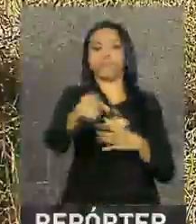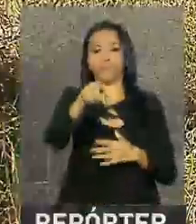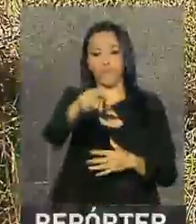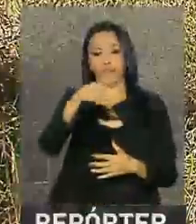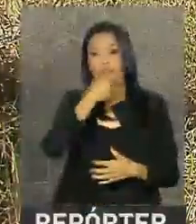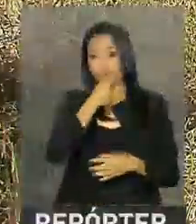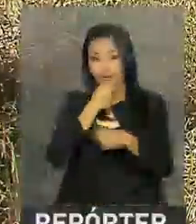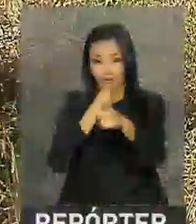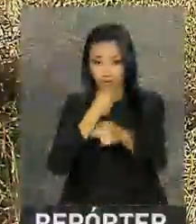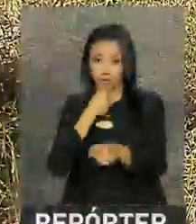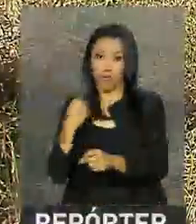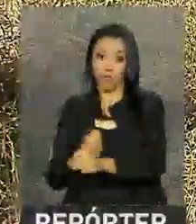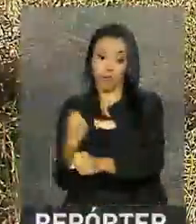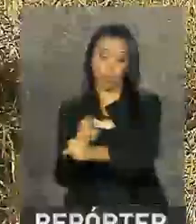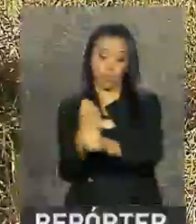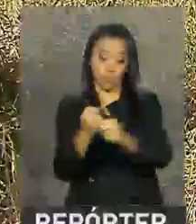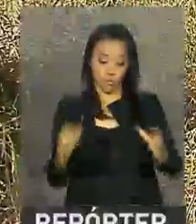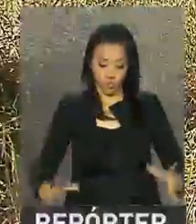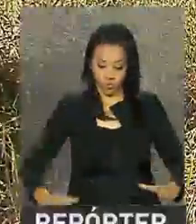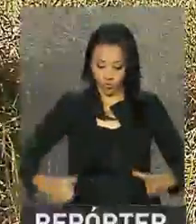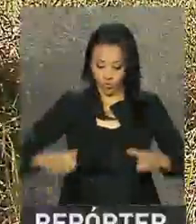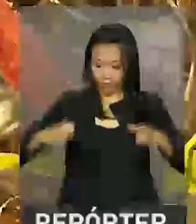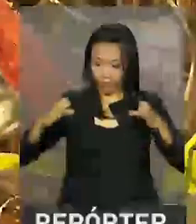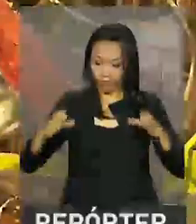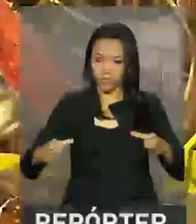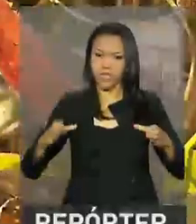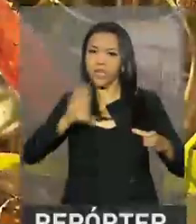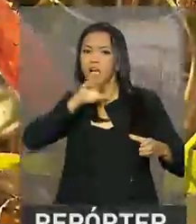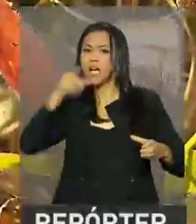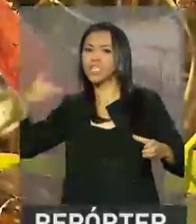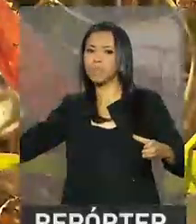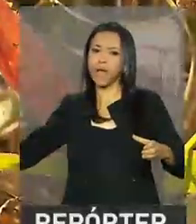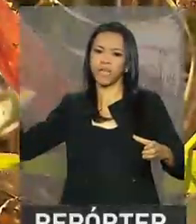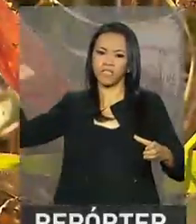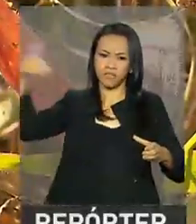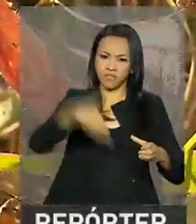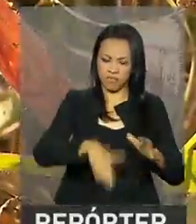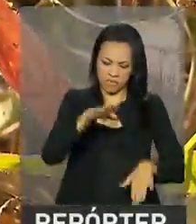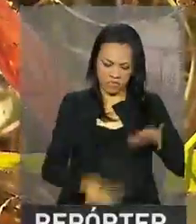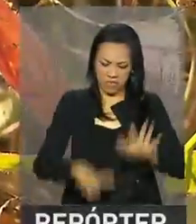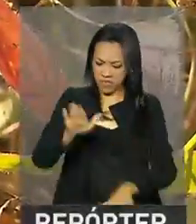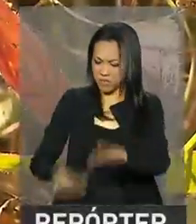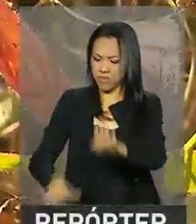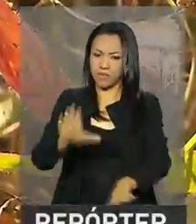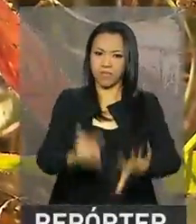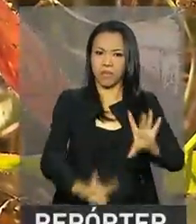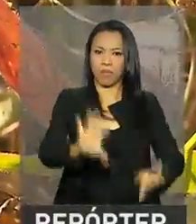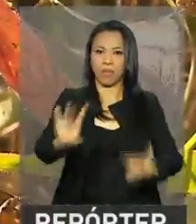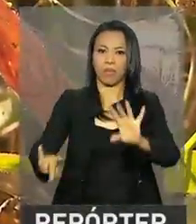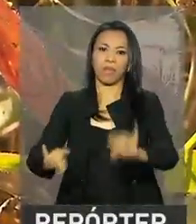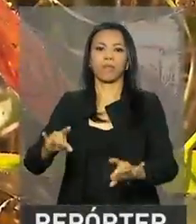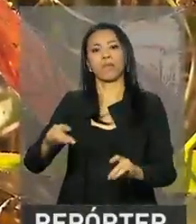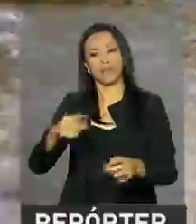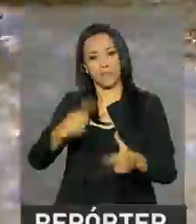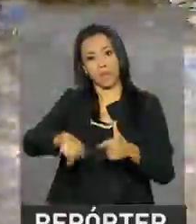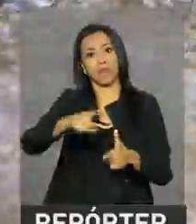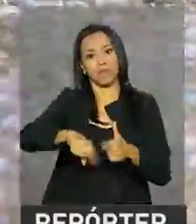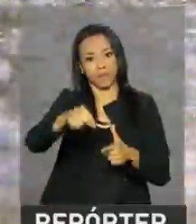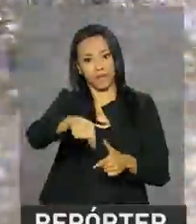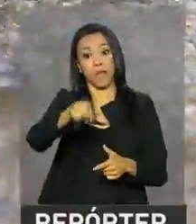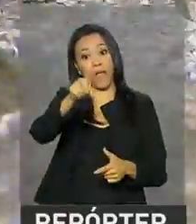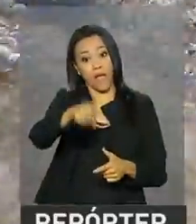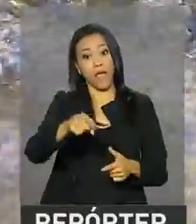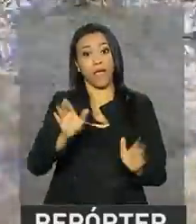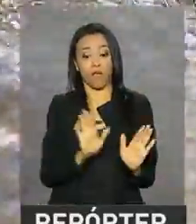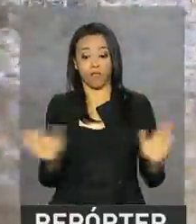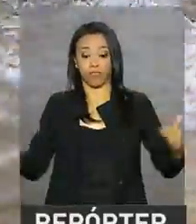daniel o proprietário das terras para evitar que animais da região pisoteio solo e prejudiquem o olho d'água essa é uma das medidas